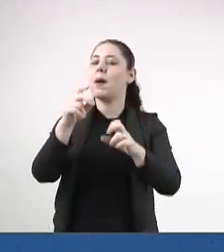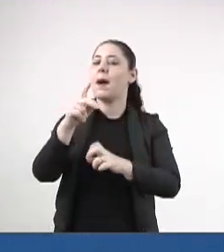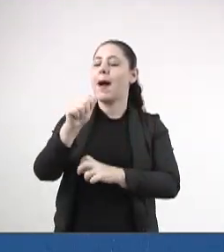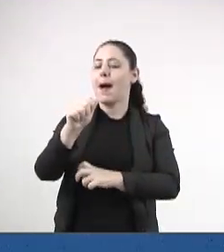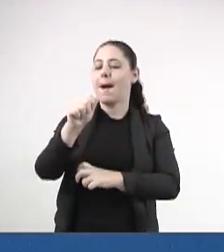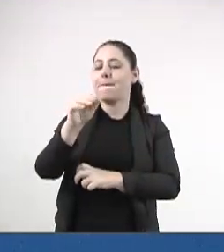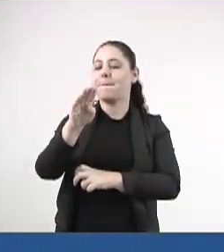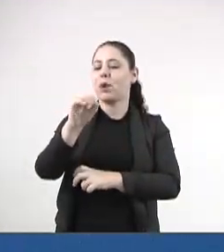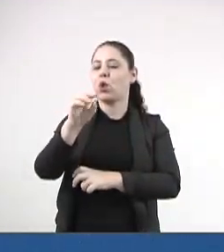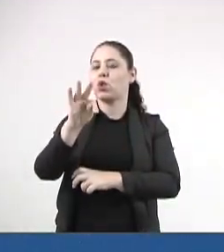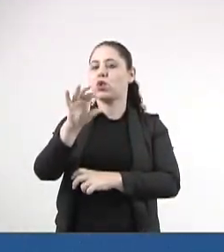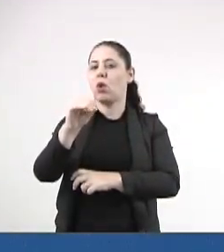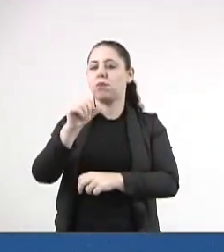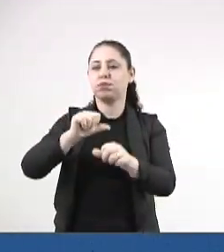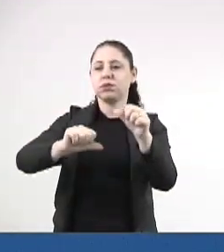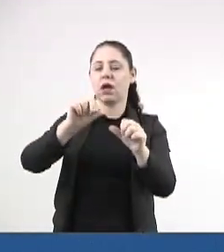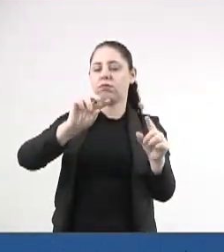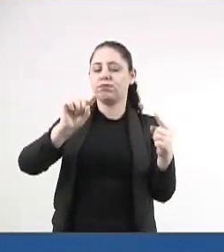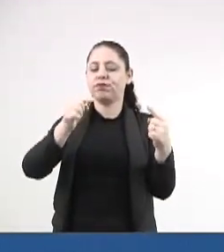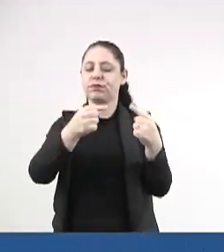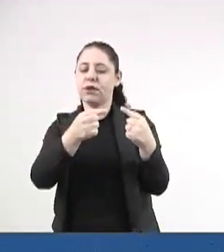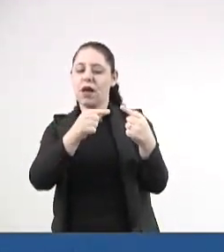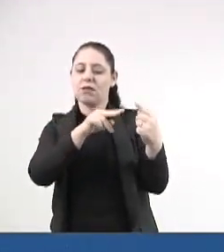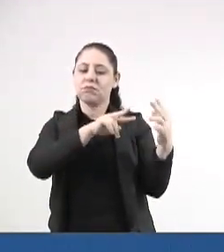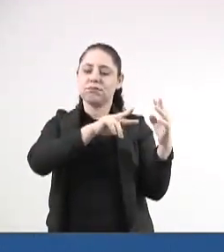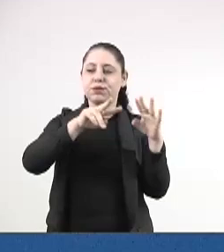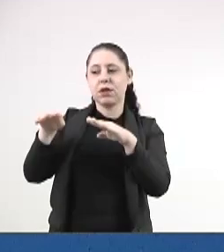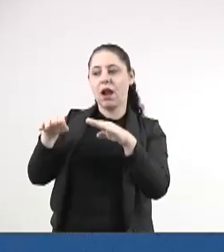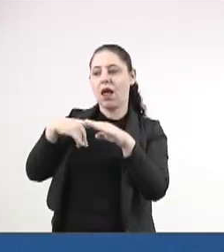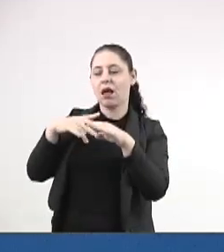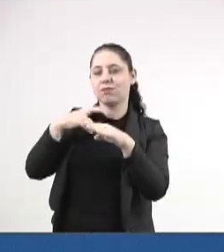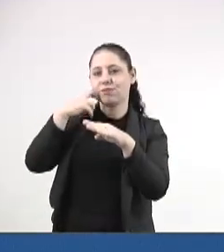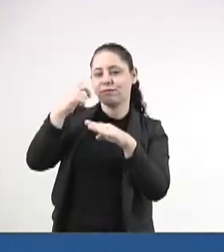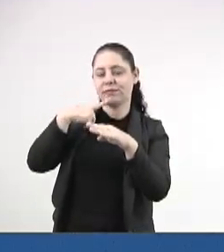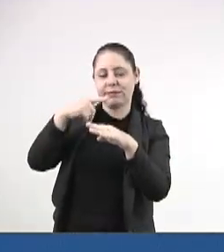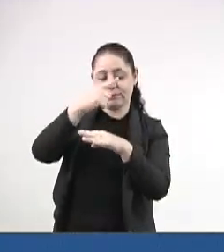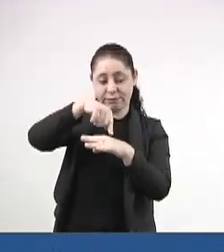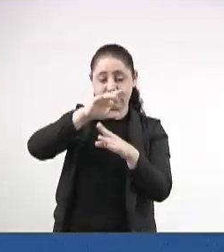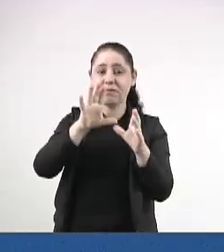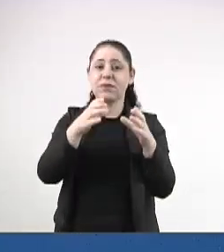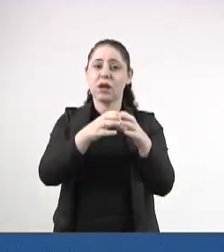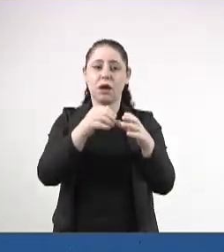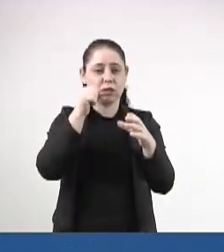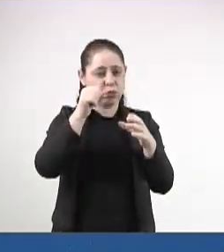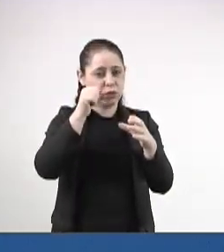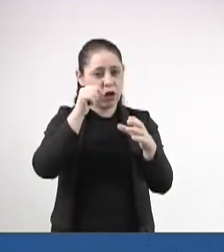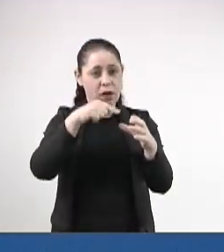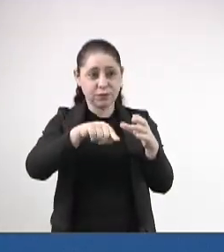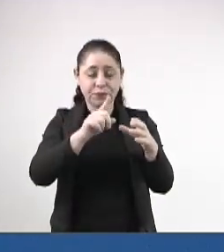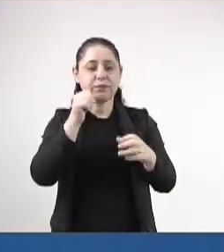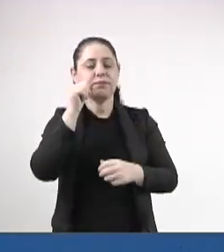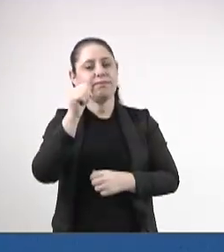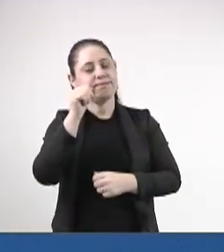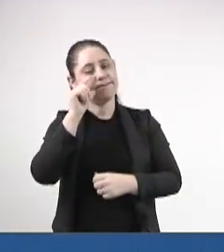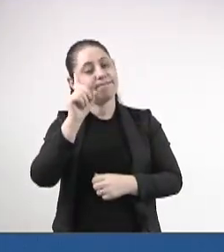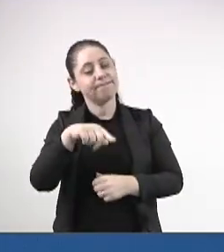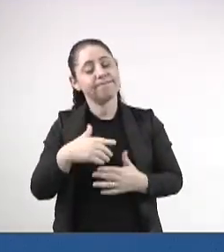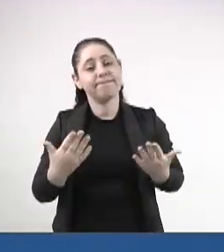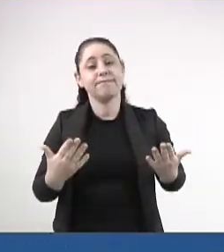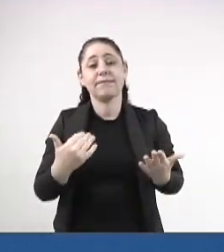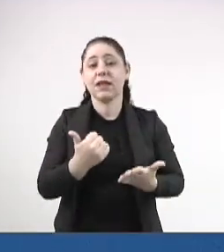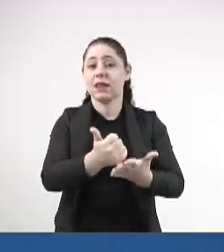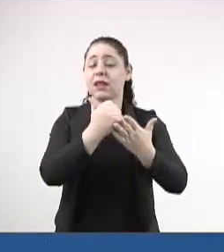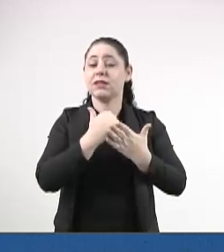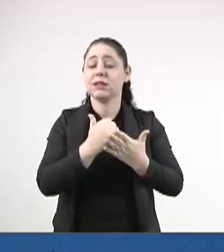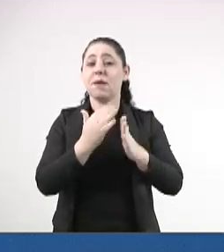para quê? Para mudar o foco, para constranger, a candidata, que é uma mulher, para trazer